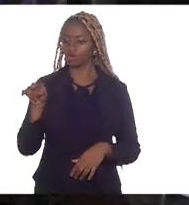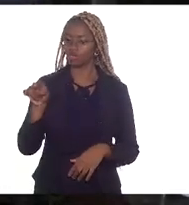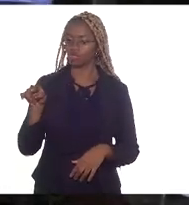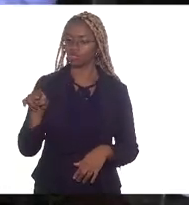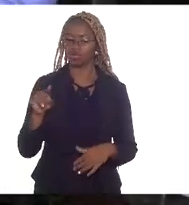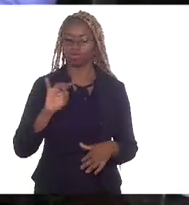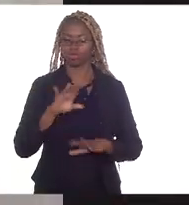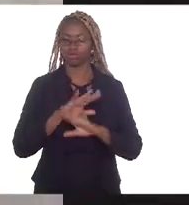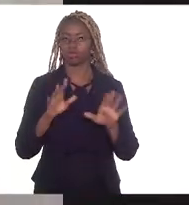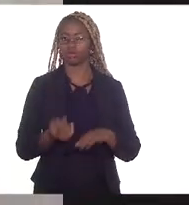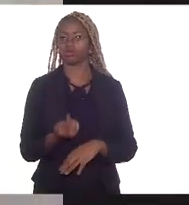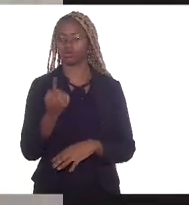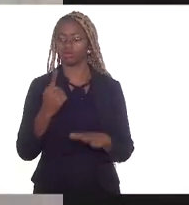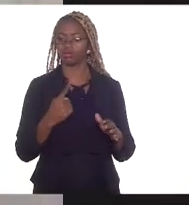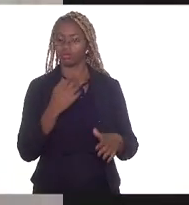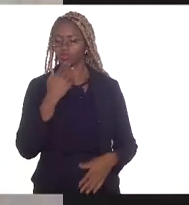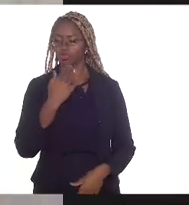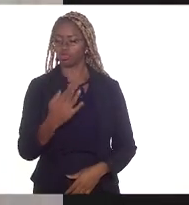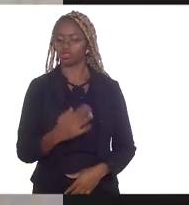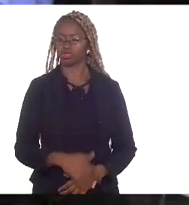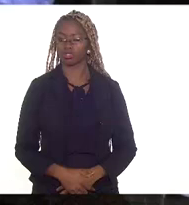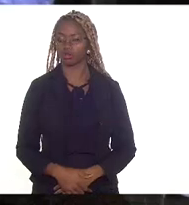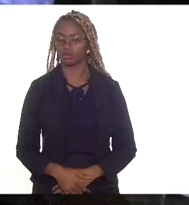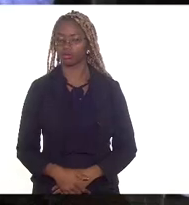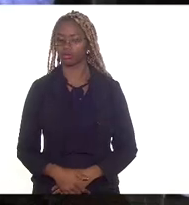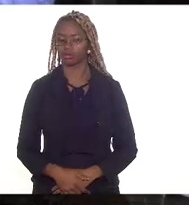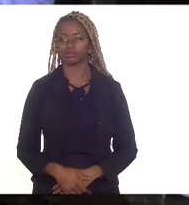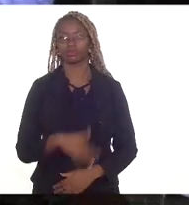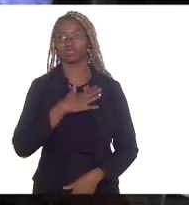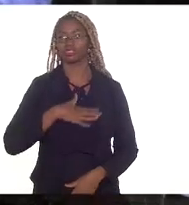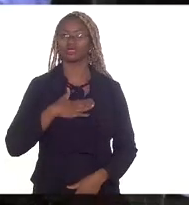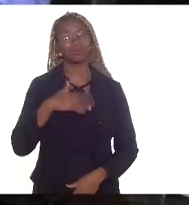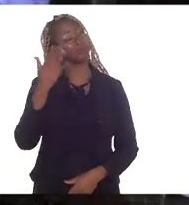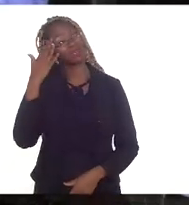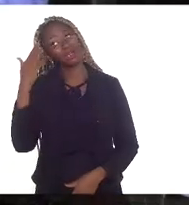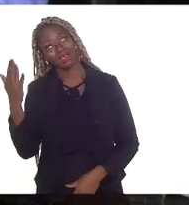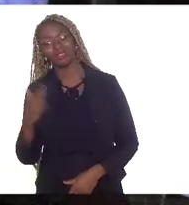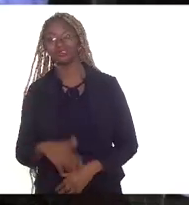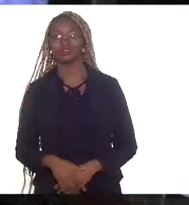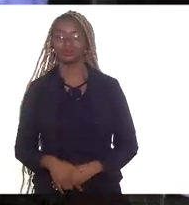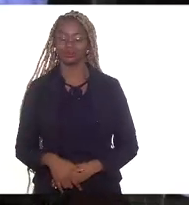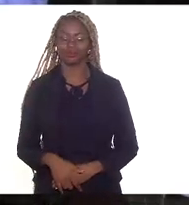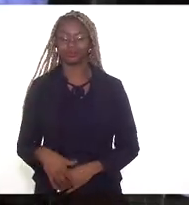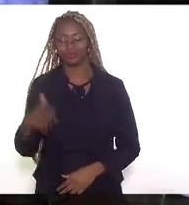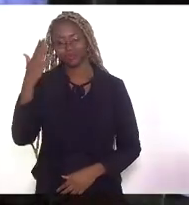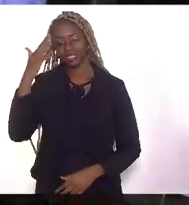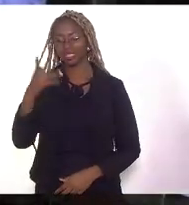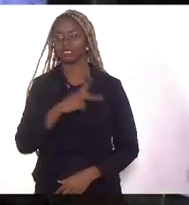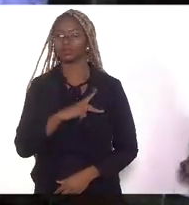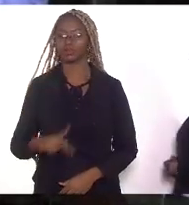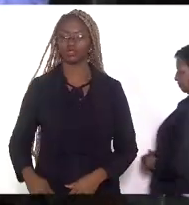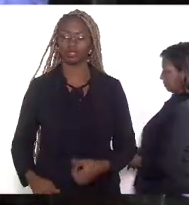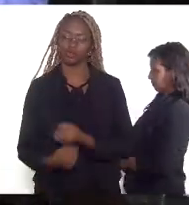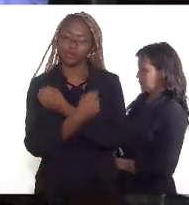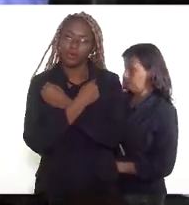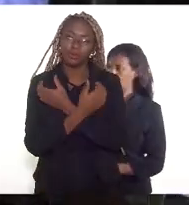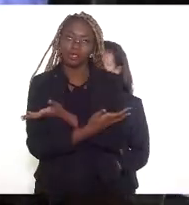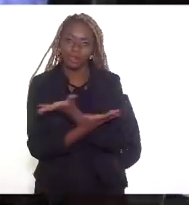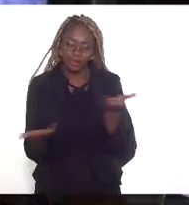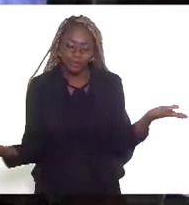só essa a minha solicitação. Vai ser disponibilizado. Obrigada, então. Obrigada, presidente. Um abraço a